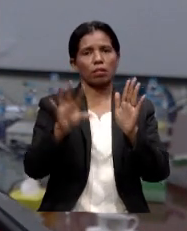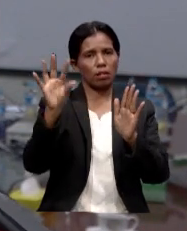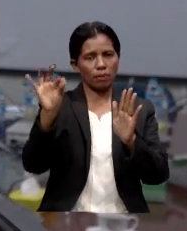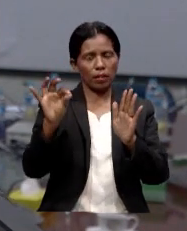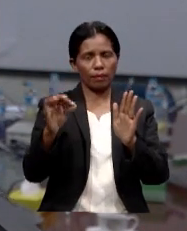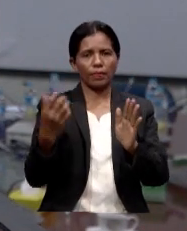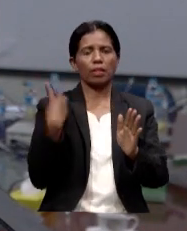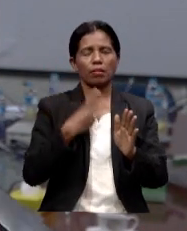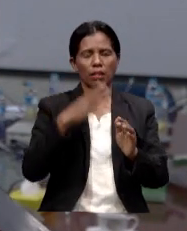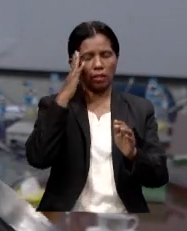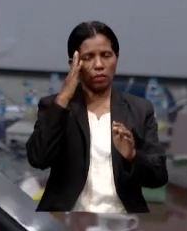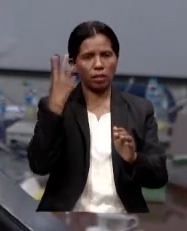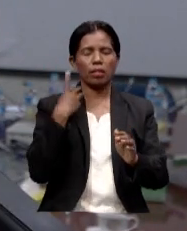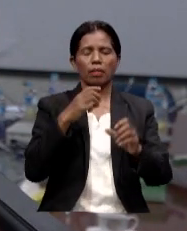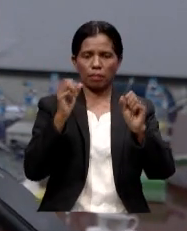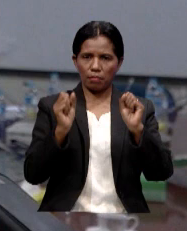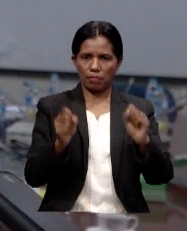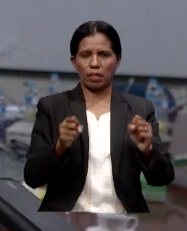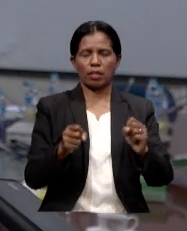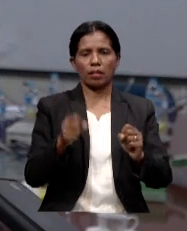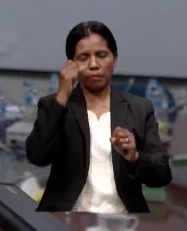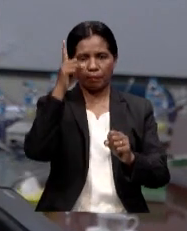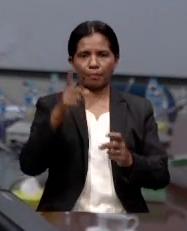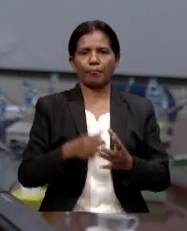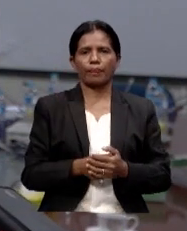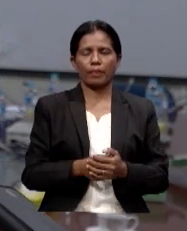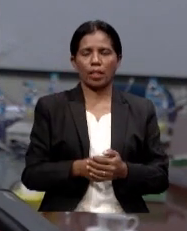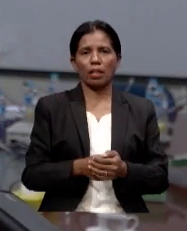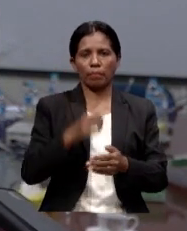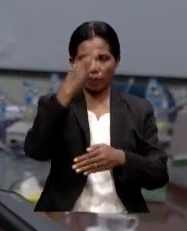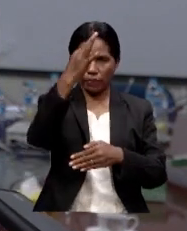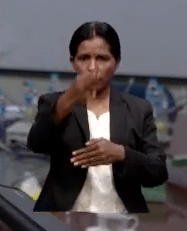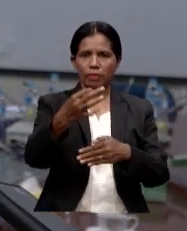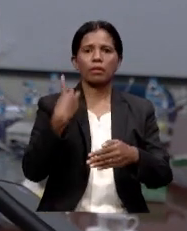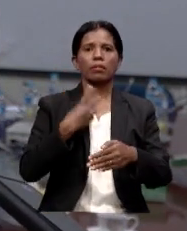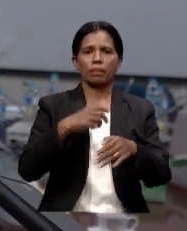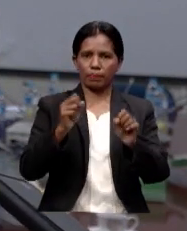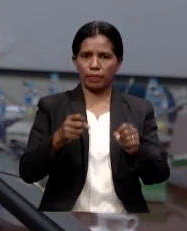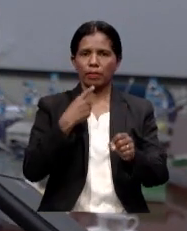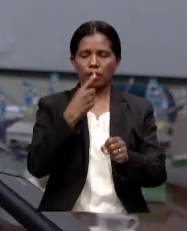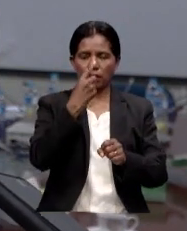ga ista considera anta tabane aba oi ne te beldean